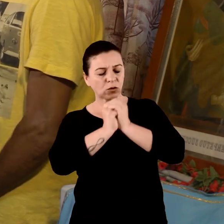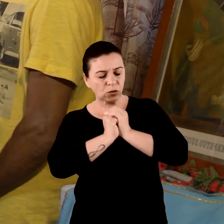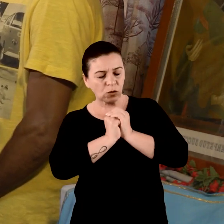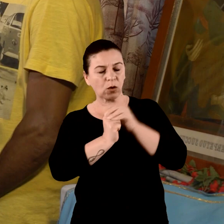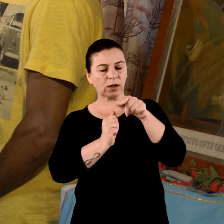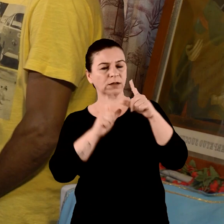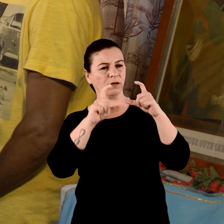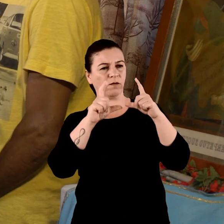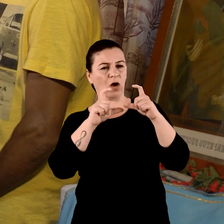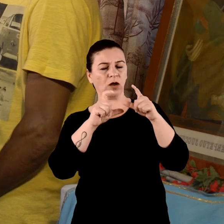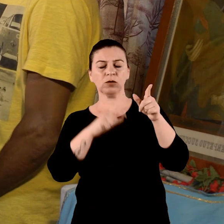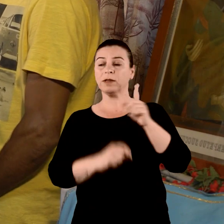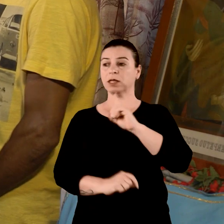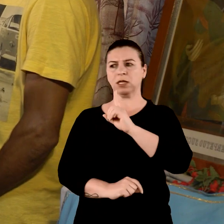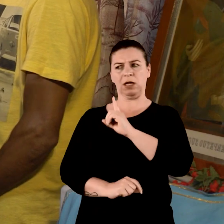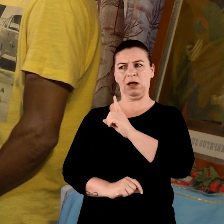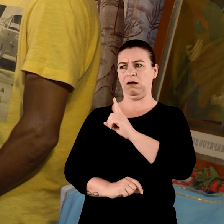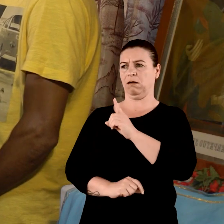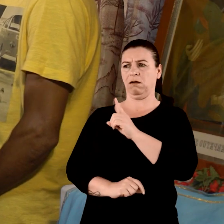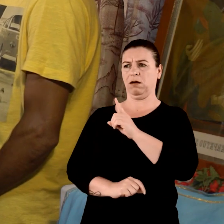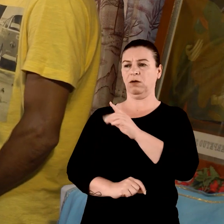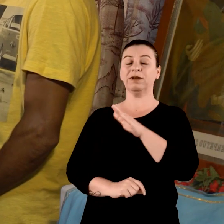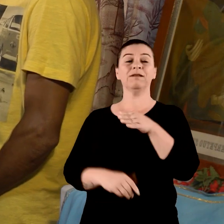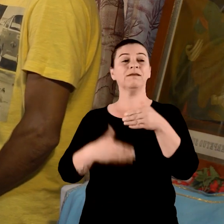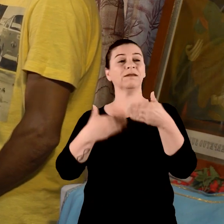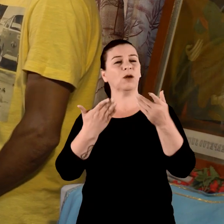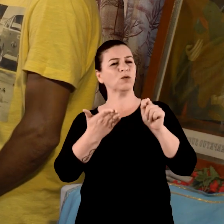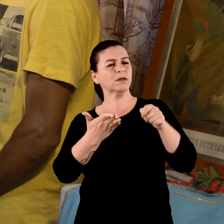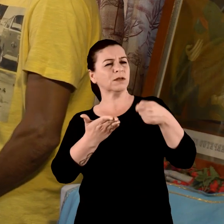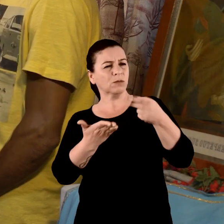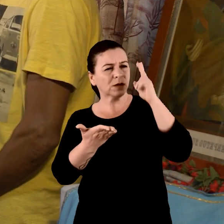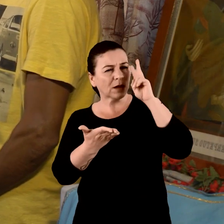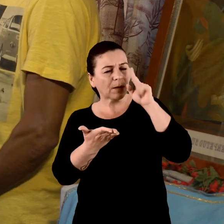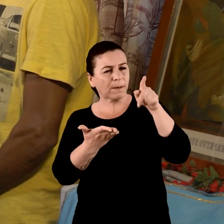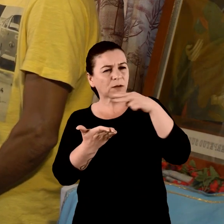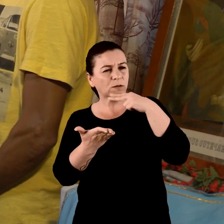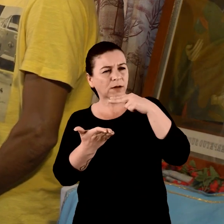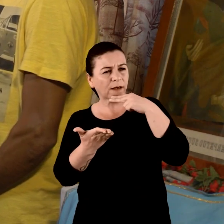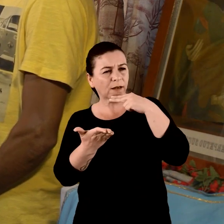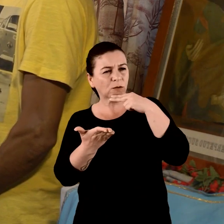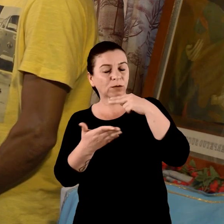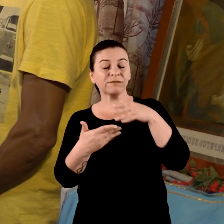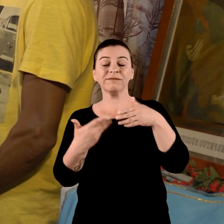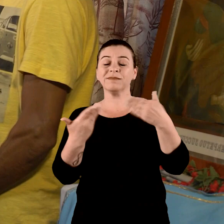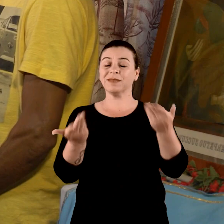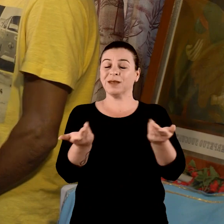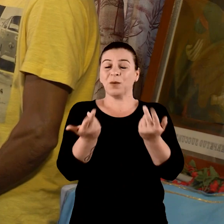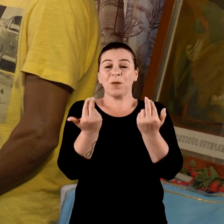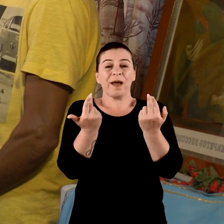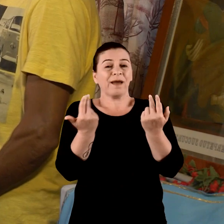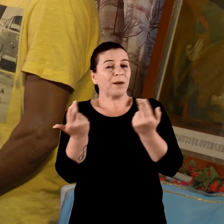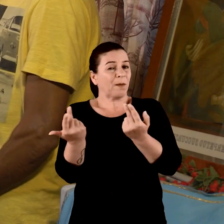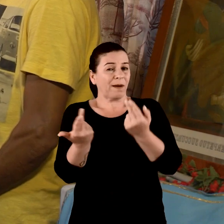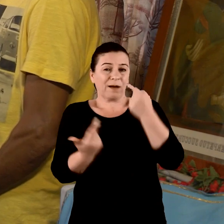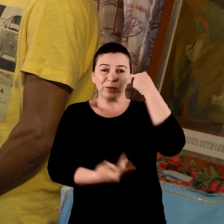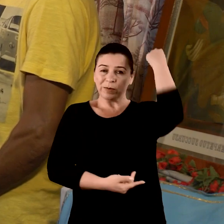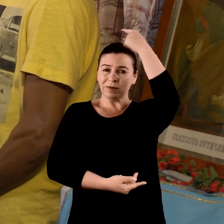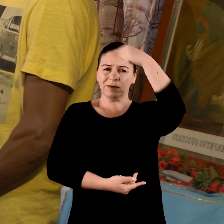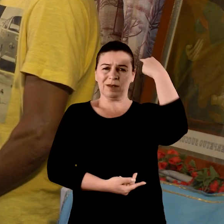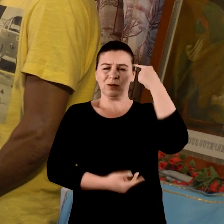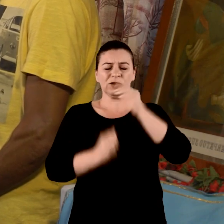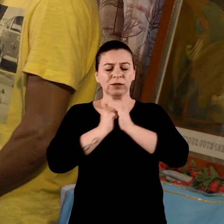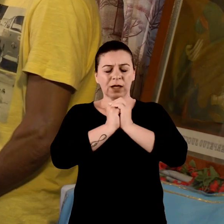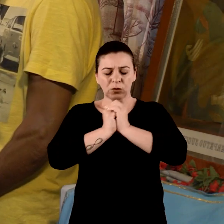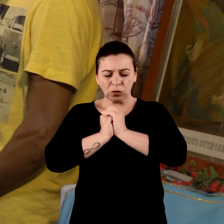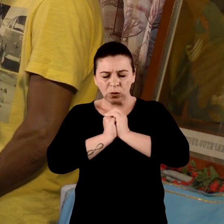senhor adora essa foto? Ele falou, não. Ele falou, é um símbolo para o senhor lembrar dos seus netos? É assim a simbologia de um